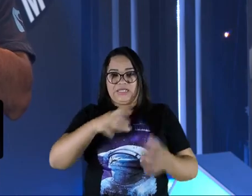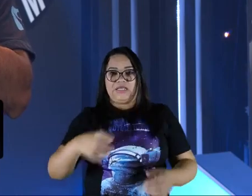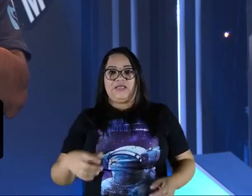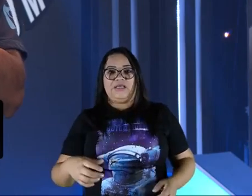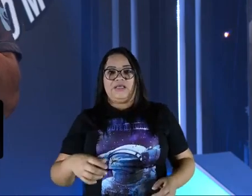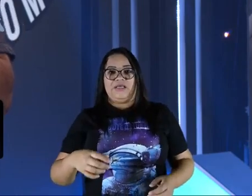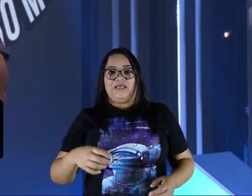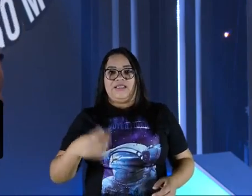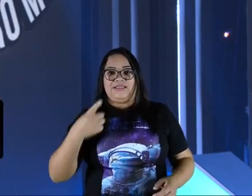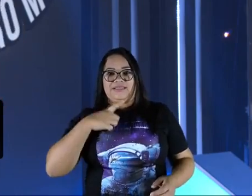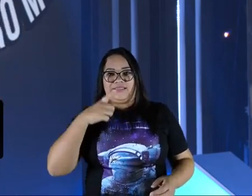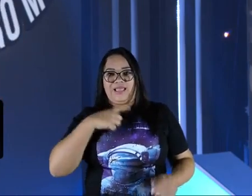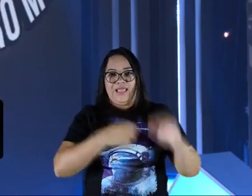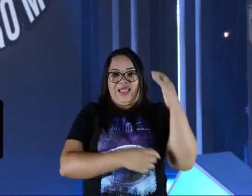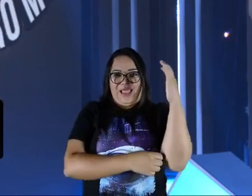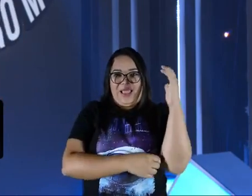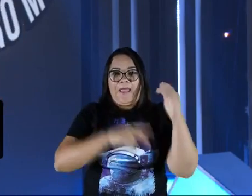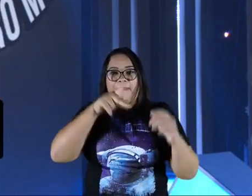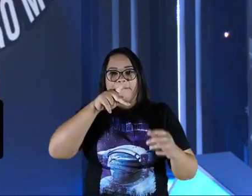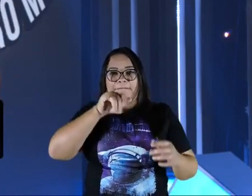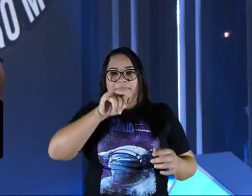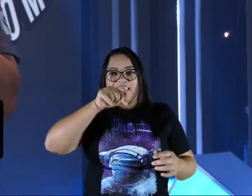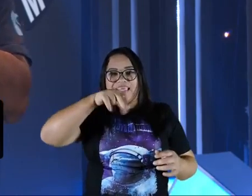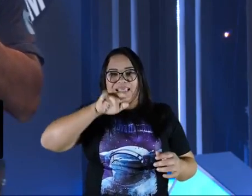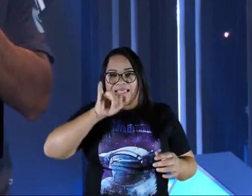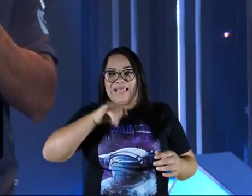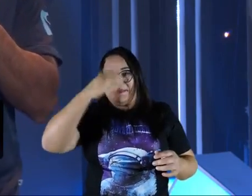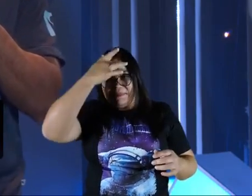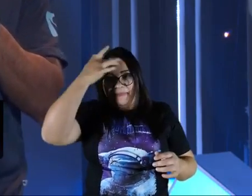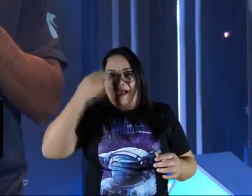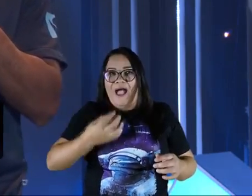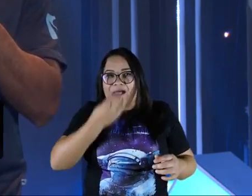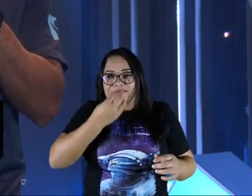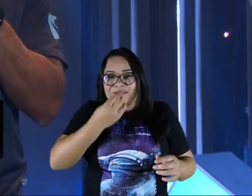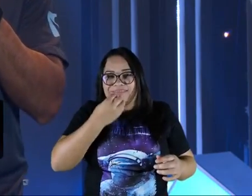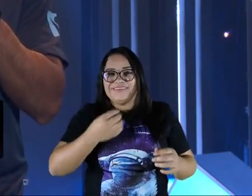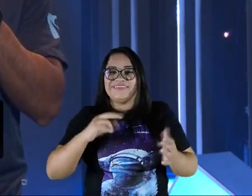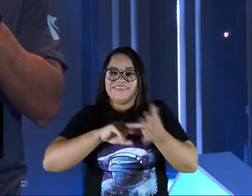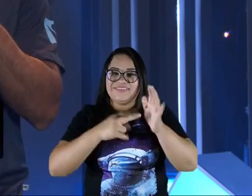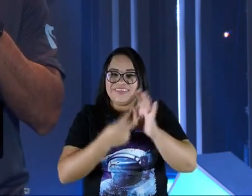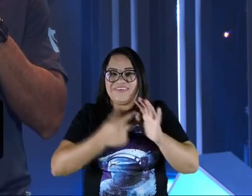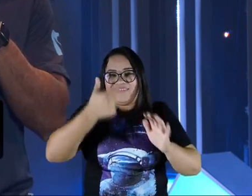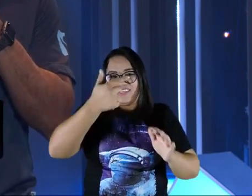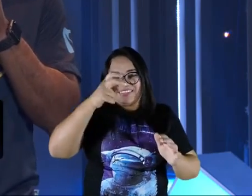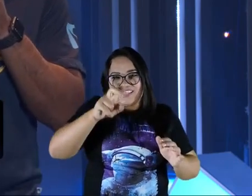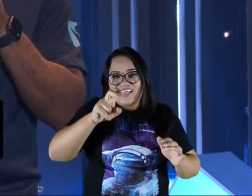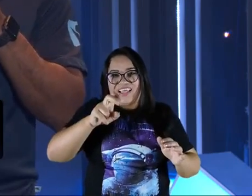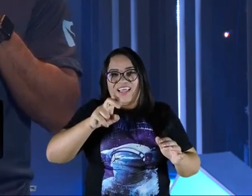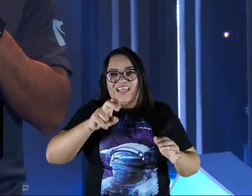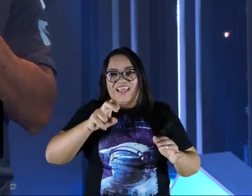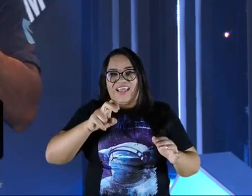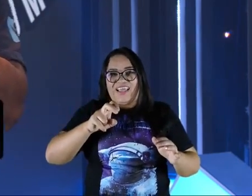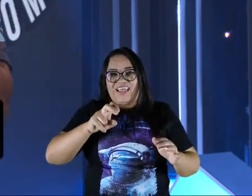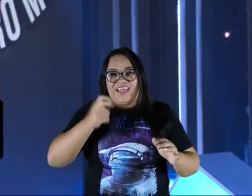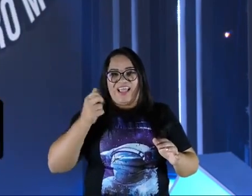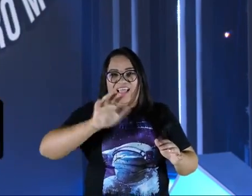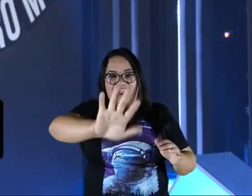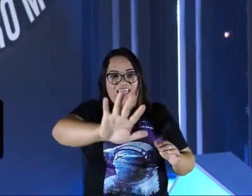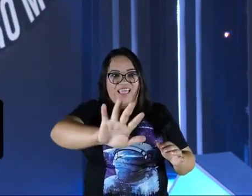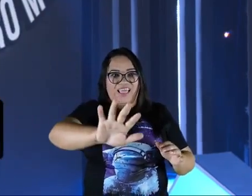de piqui. Mas Caleb que come piqui faz miséria. A gente vai ter 25 mil Calebs em nome de Jesus. É